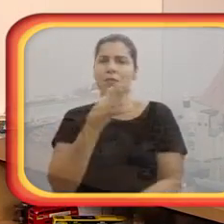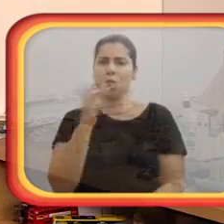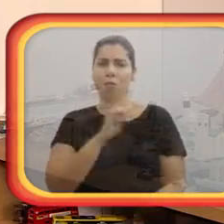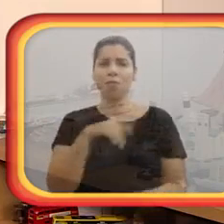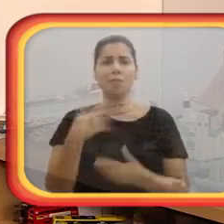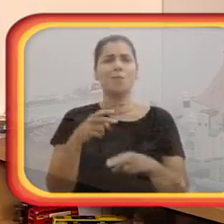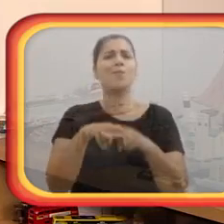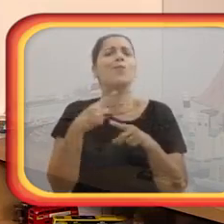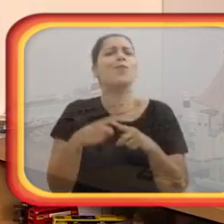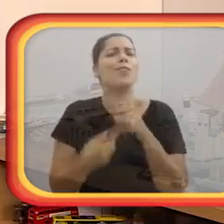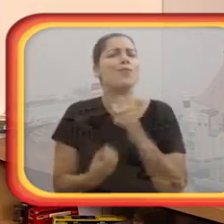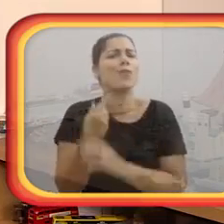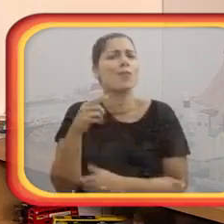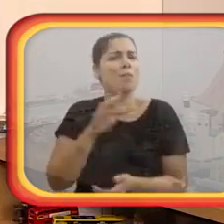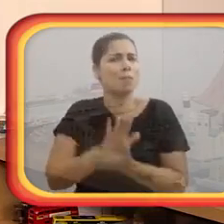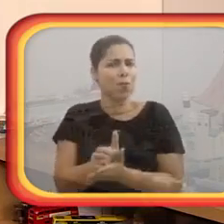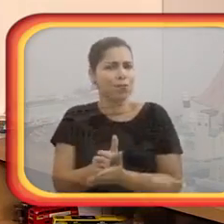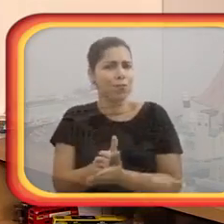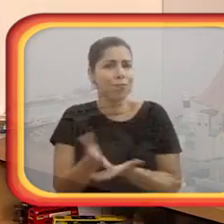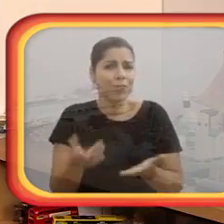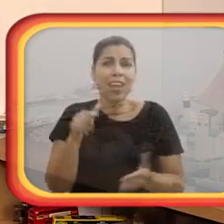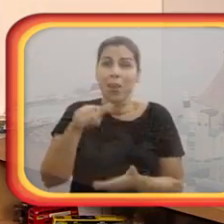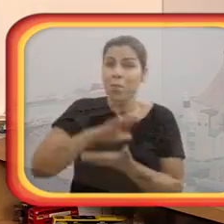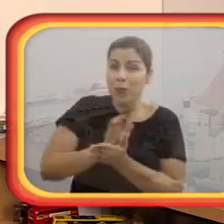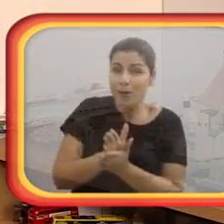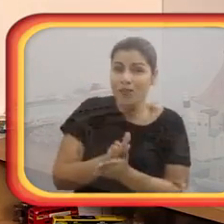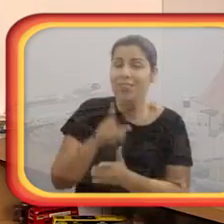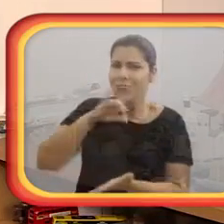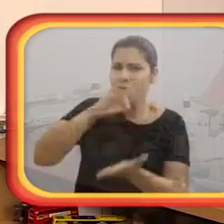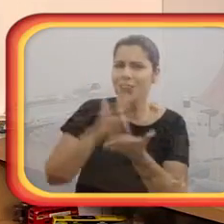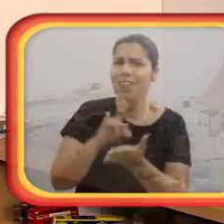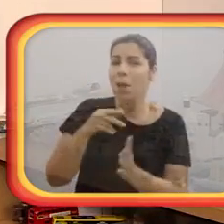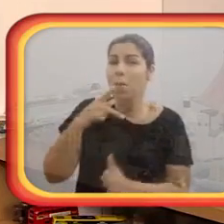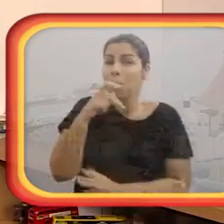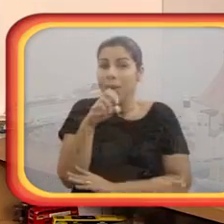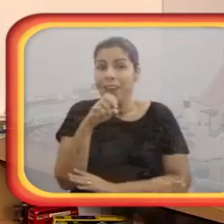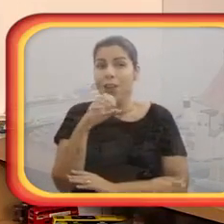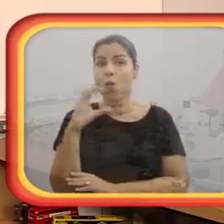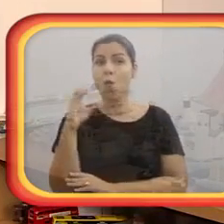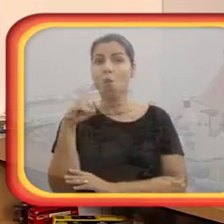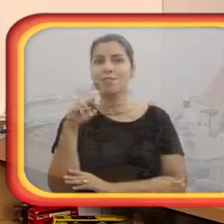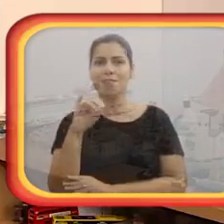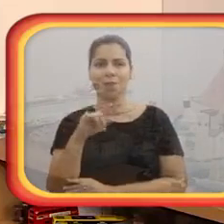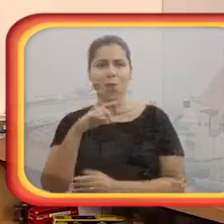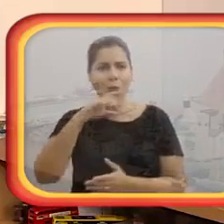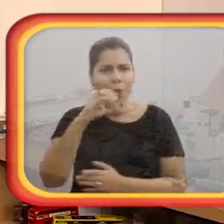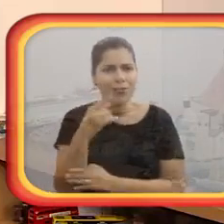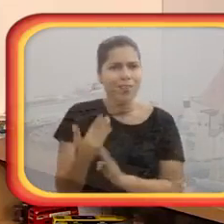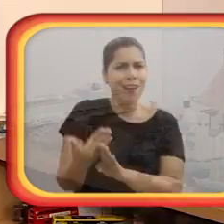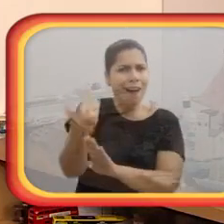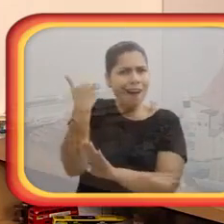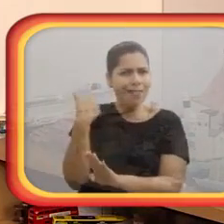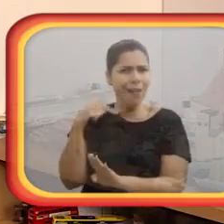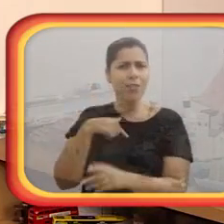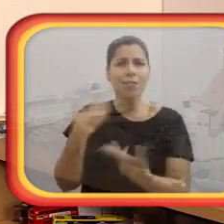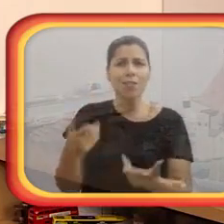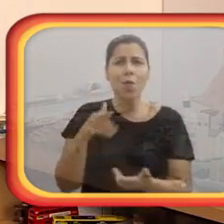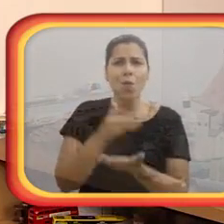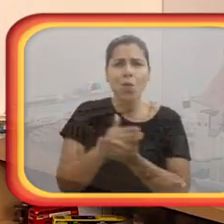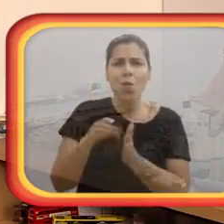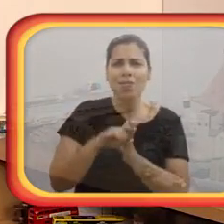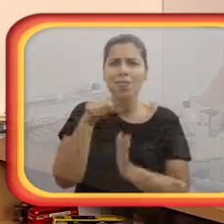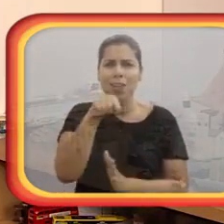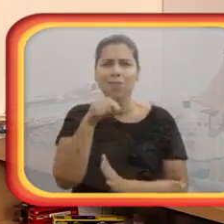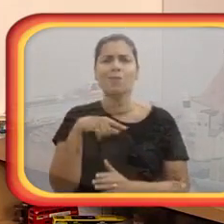as pessoas costumam não conhecer, né? E por que surge o preconceito? O preconceito, na verdade, é o pré e o